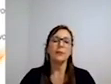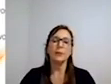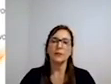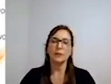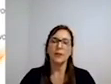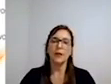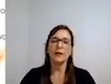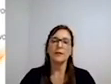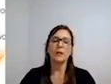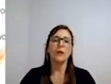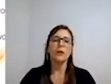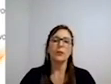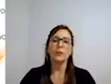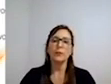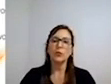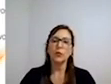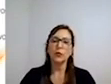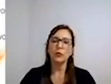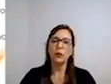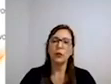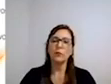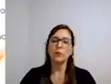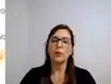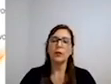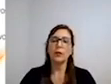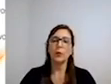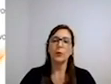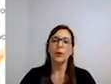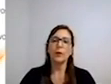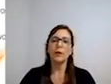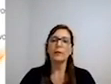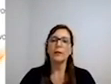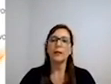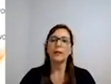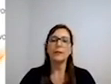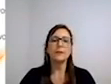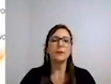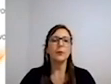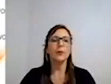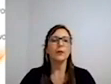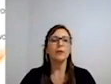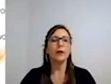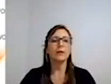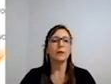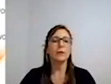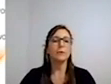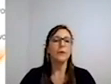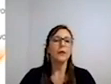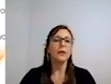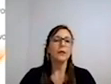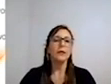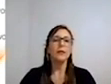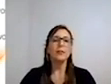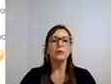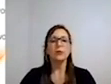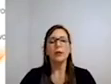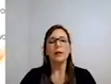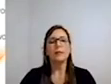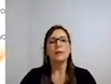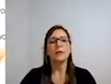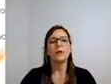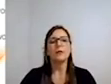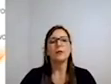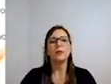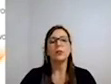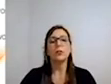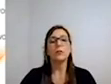vértebras cervicais, nós temos 8 nervos, porque o primeiro ele sai antes da primeira vértebra. Na região torácica,